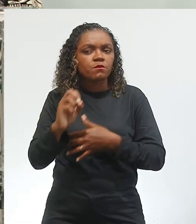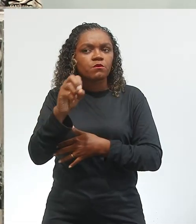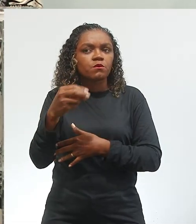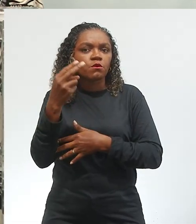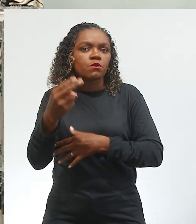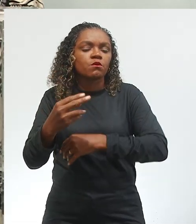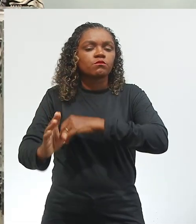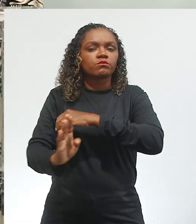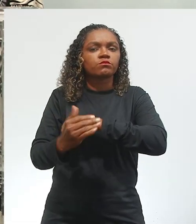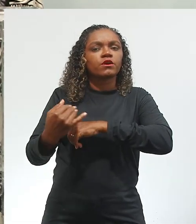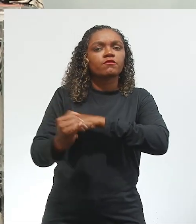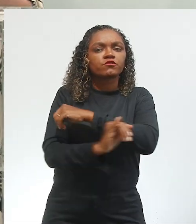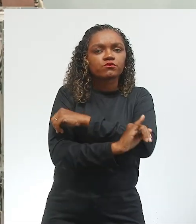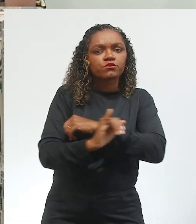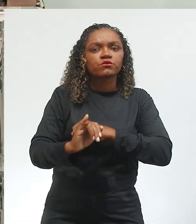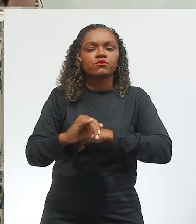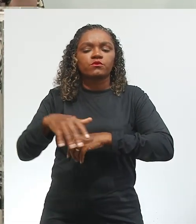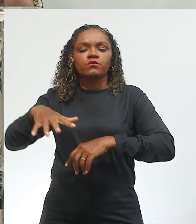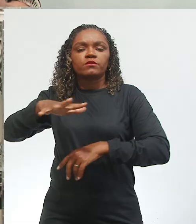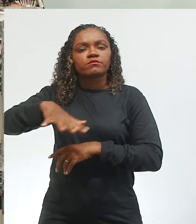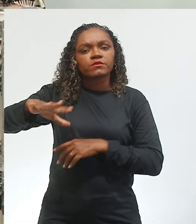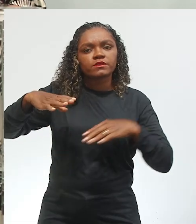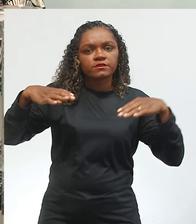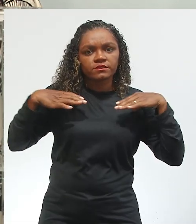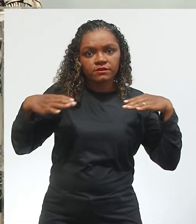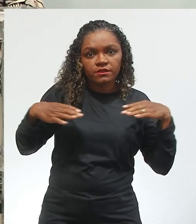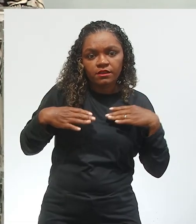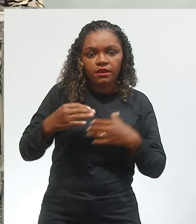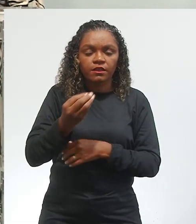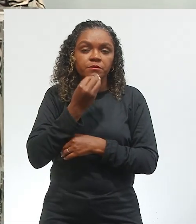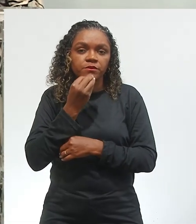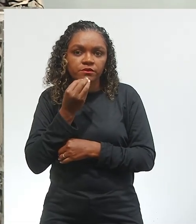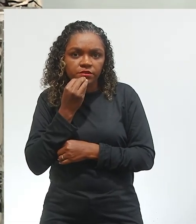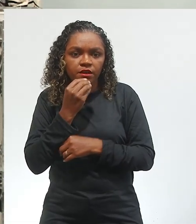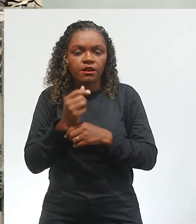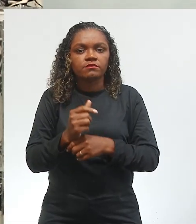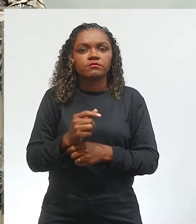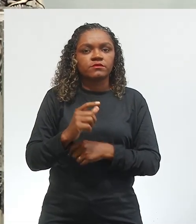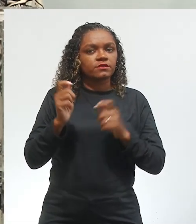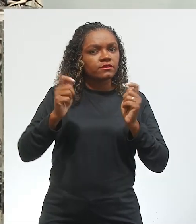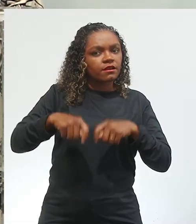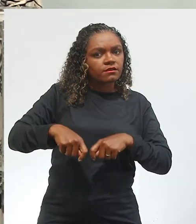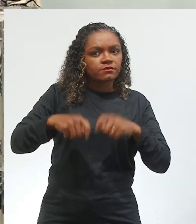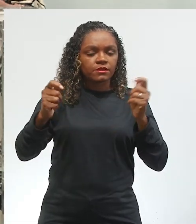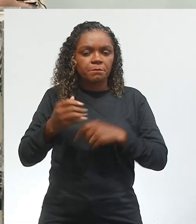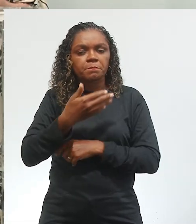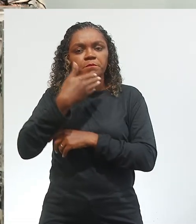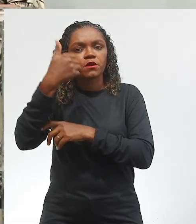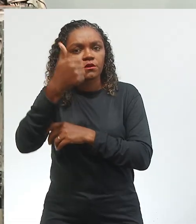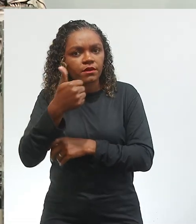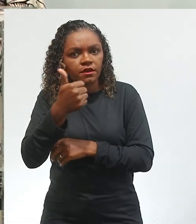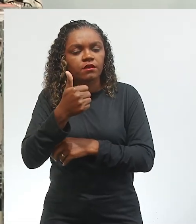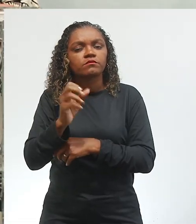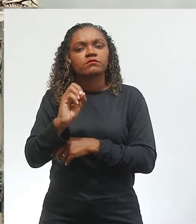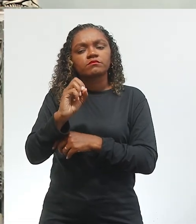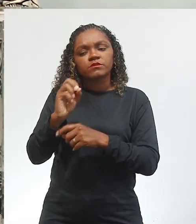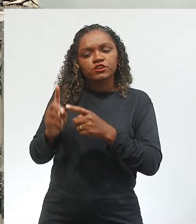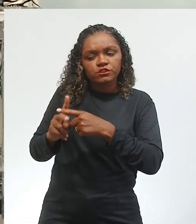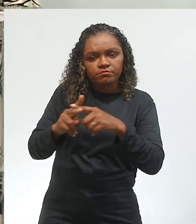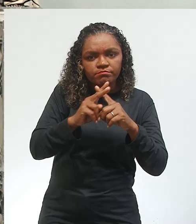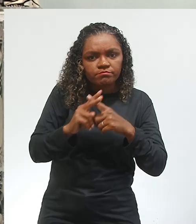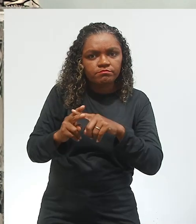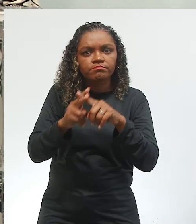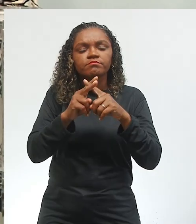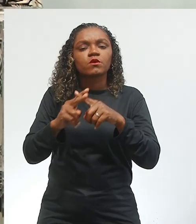Se a infraestrutura da cidade, enfim, o que existe de oportunidade para que a gente possa crescer, para que a gente possa melhorar